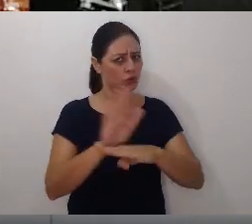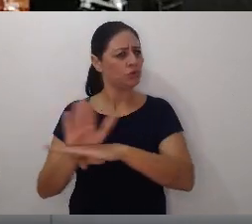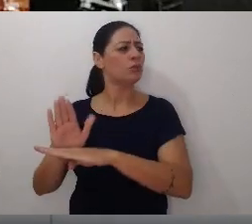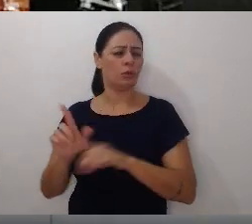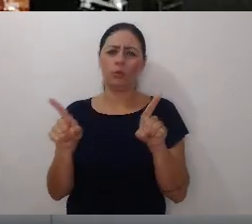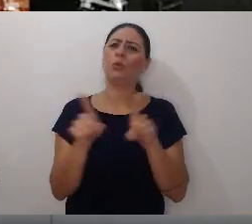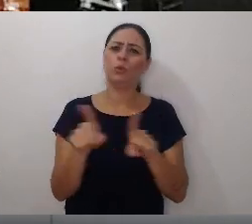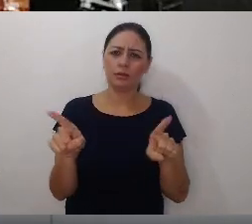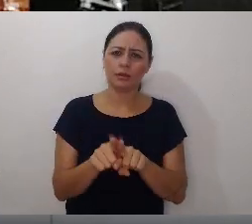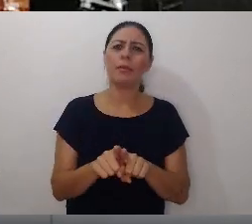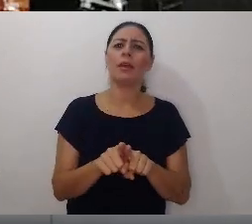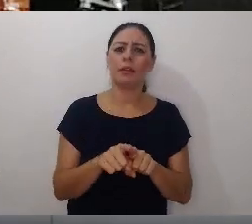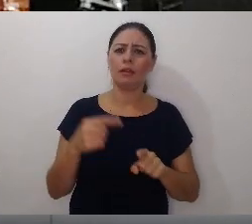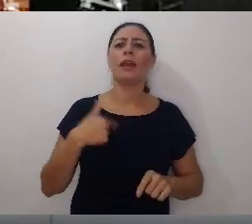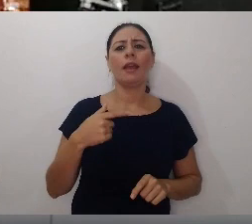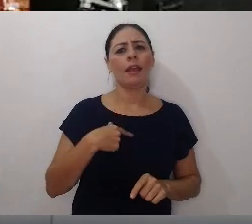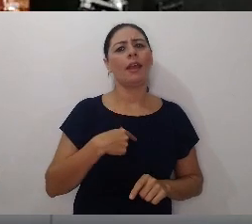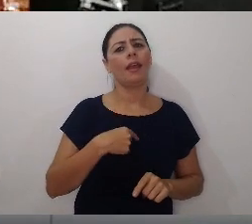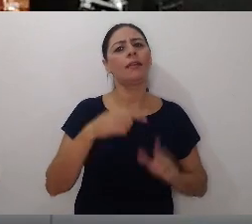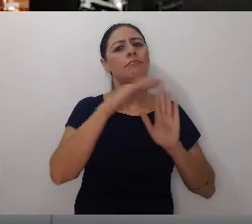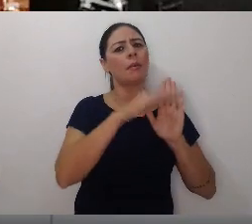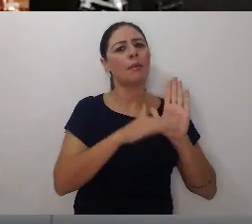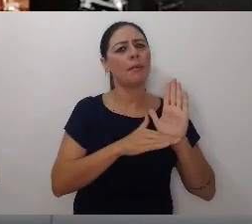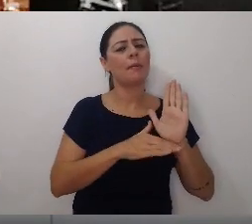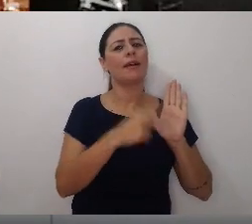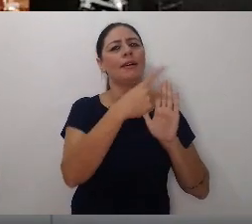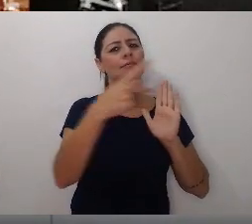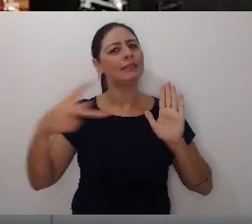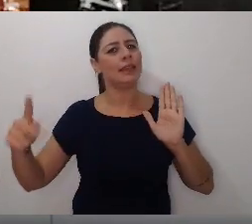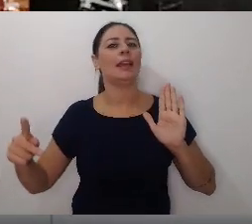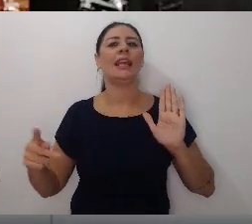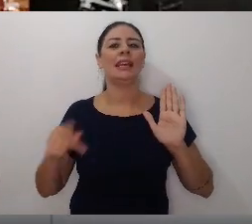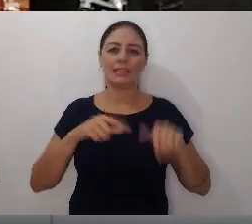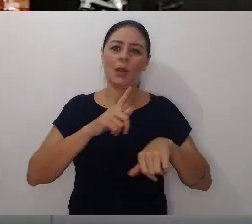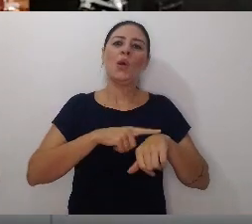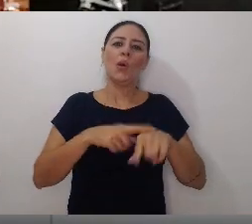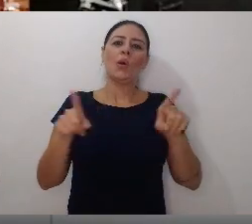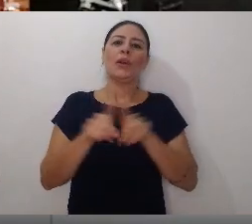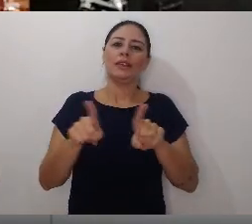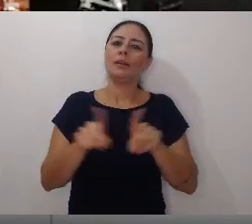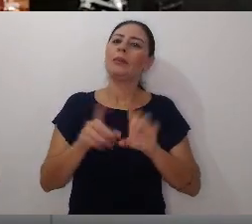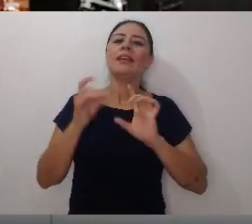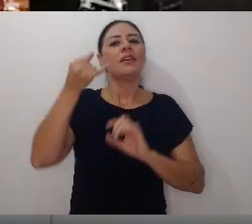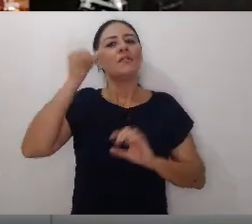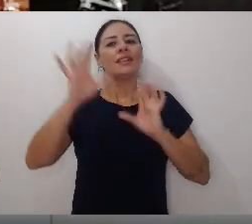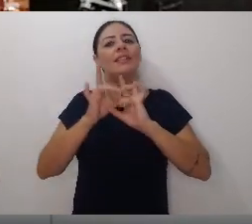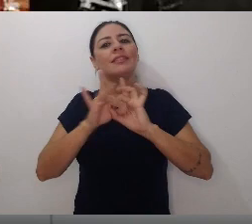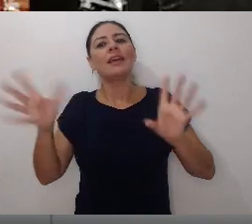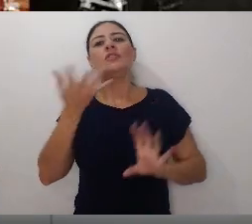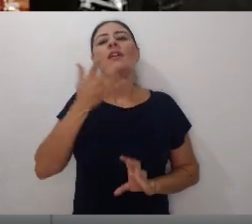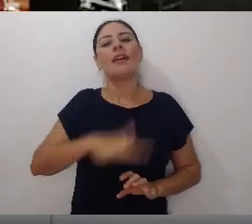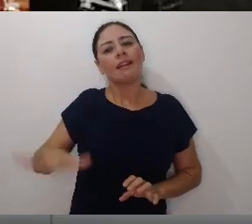reinventar e conseguir colocar as crianças tarefas domésticas também. Colocar as crianças tarefas domésticas,